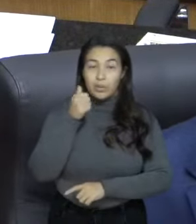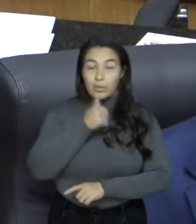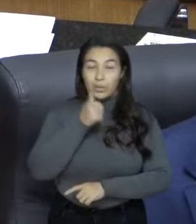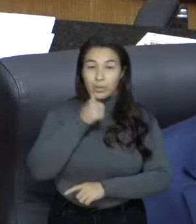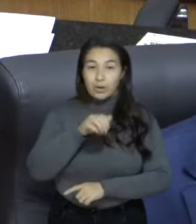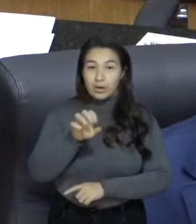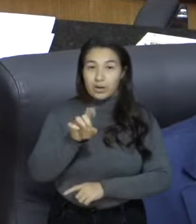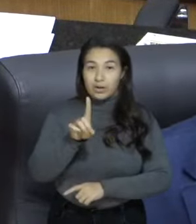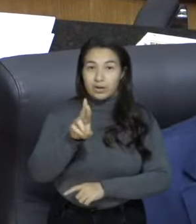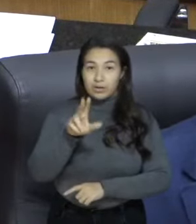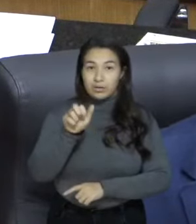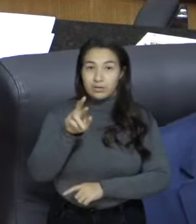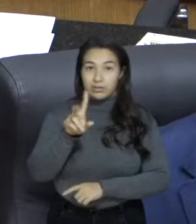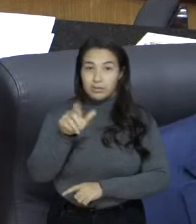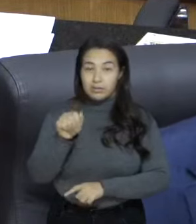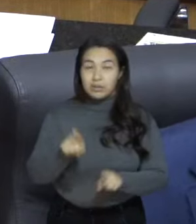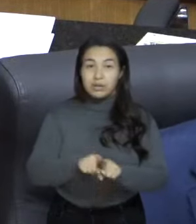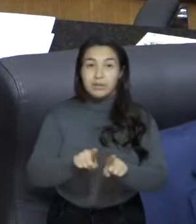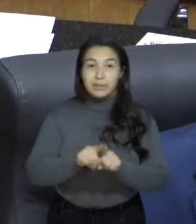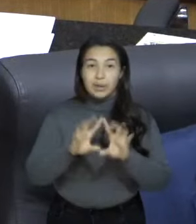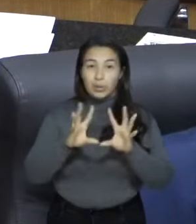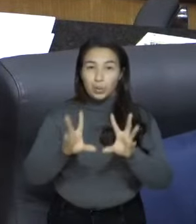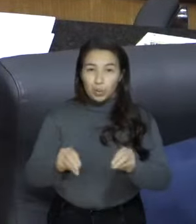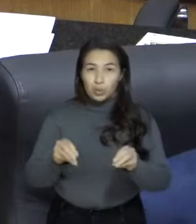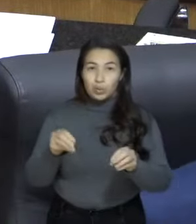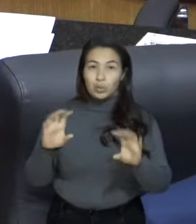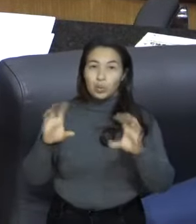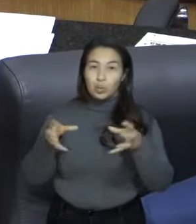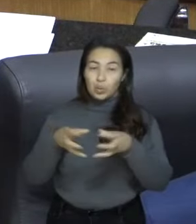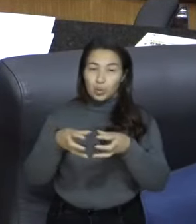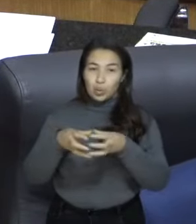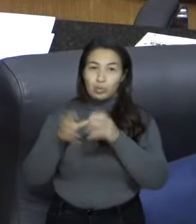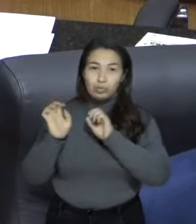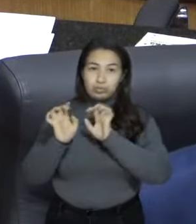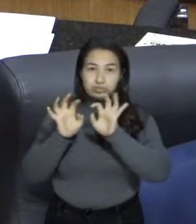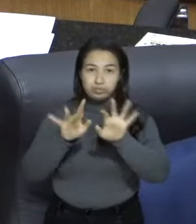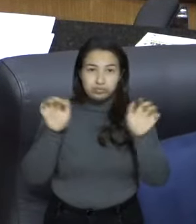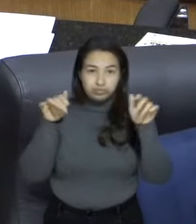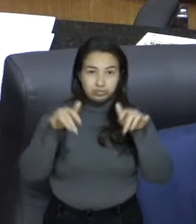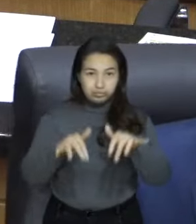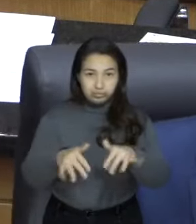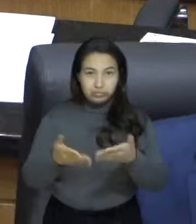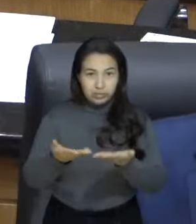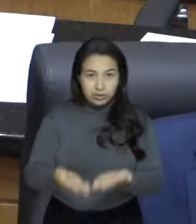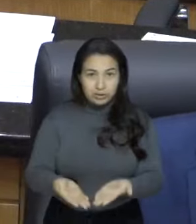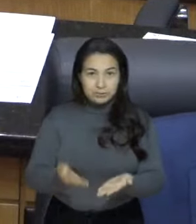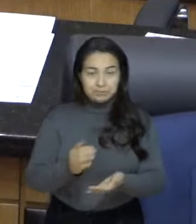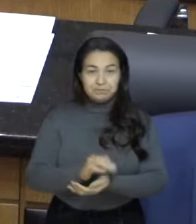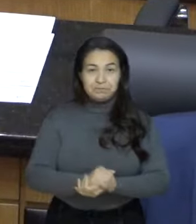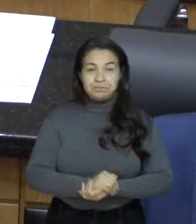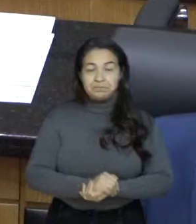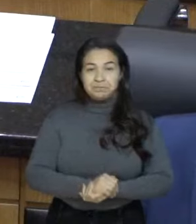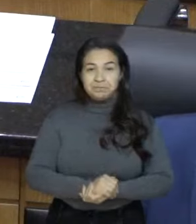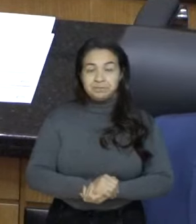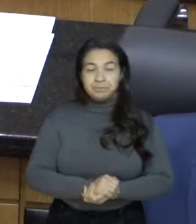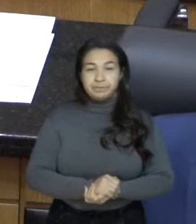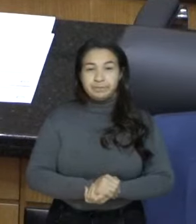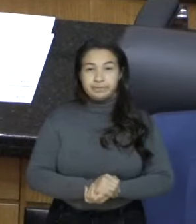garçanella aí tayonara que a Secretária de Turismo lá do município de Arroio do Silva e